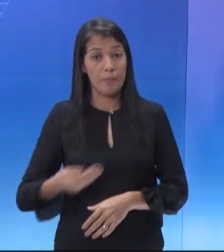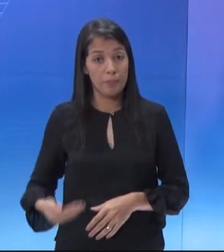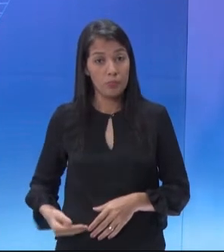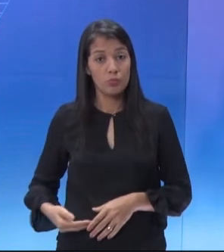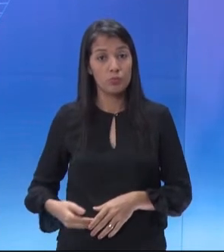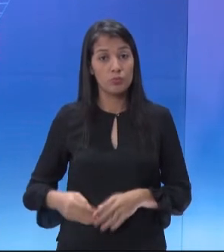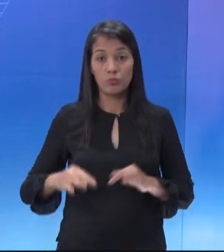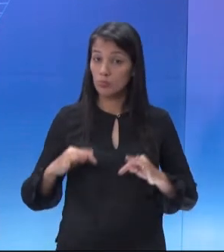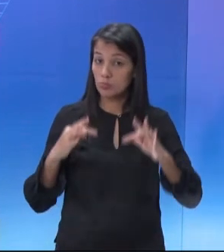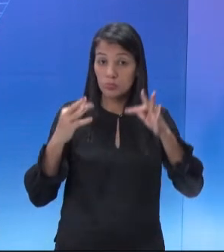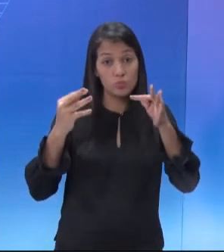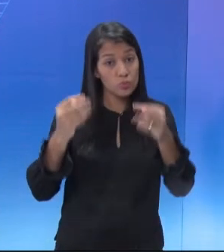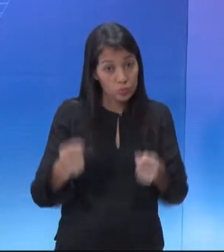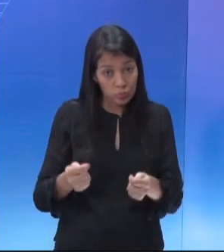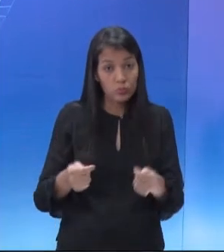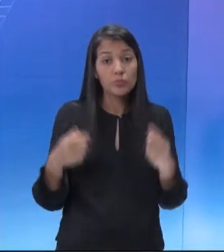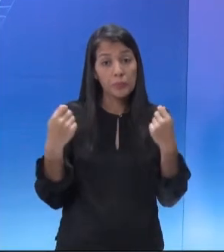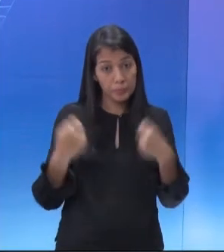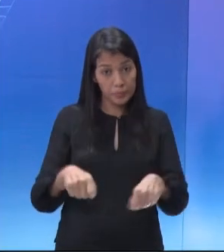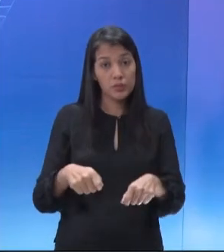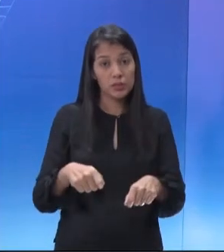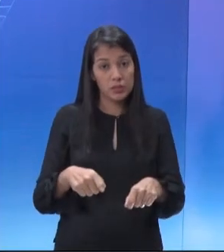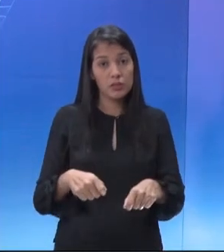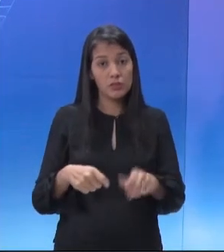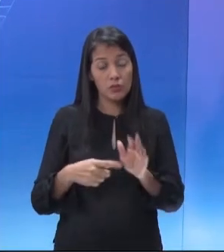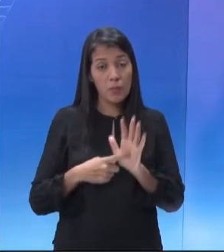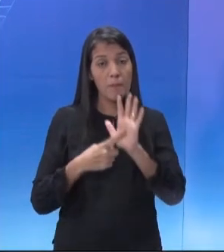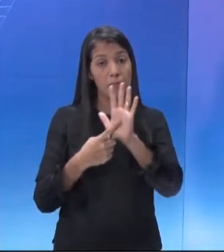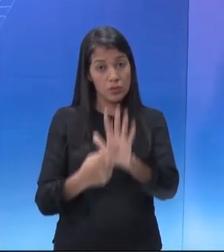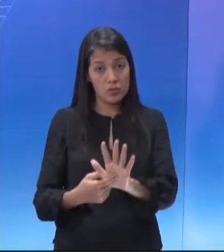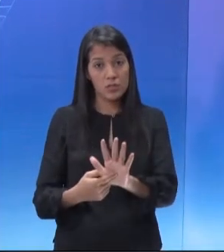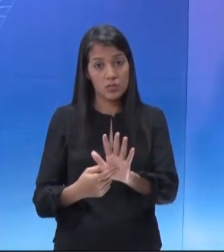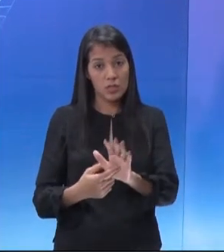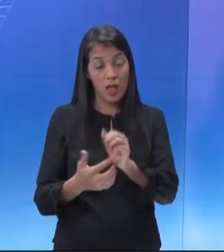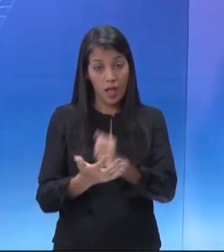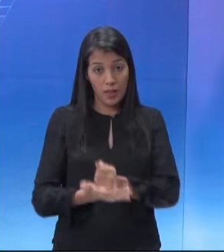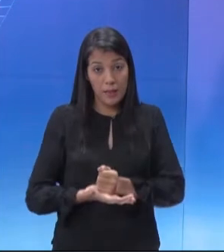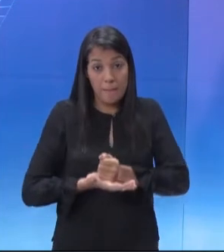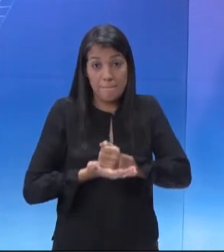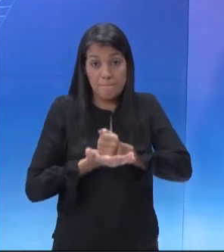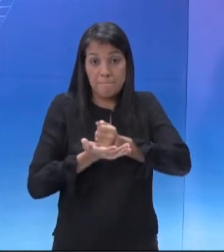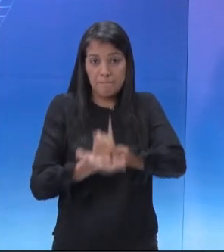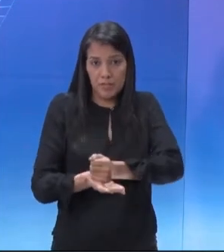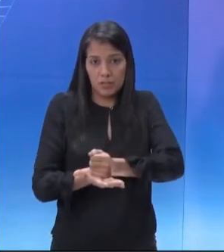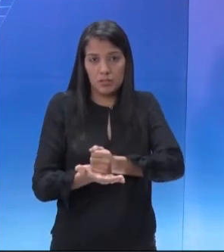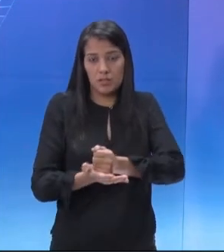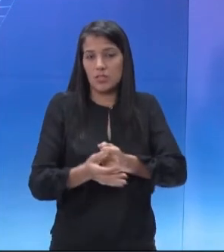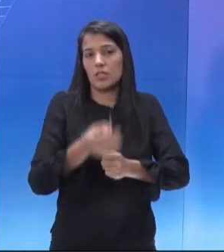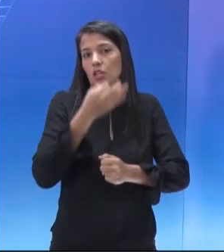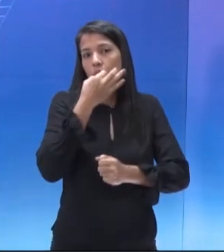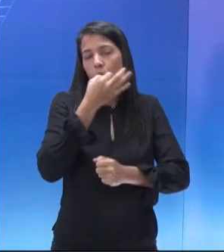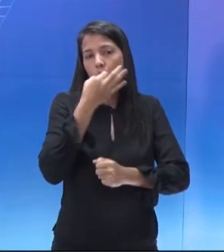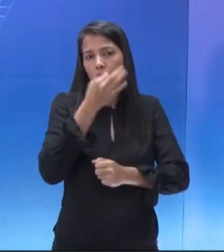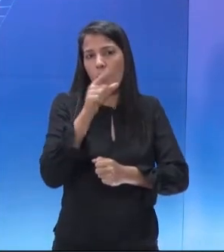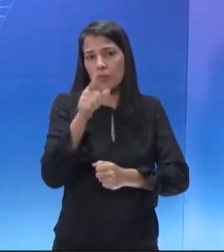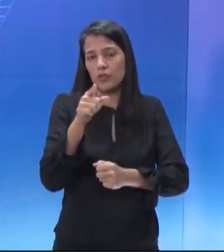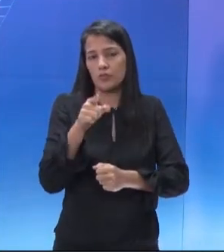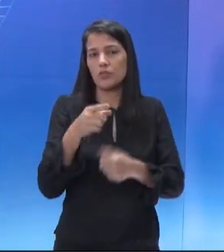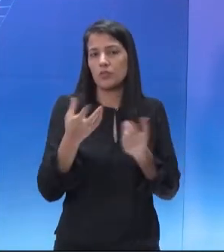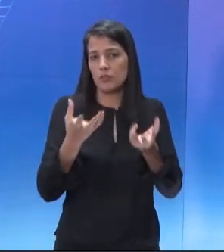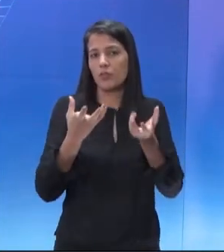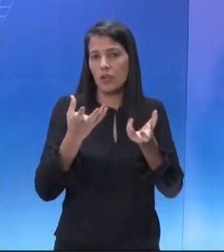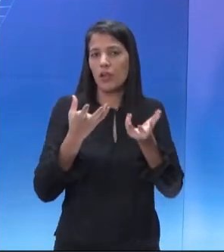os órgãos públicos, todo esse pessoal pode te dar embasamento, todo esse pessoal pode